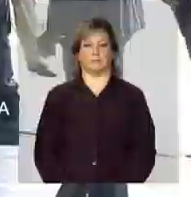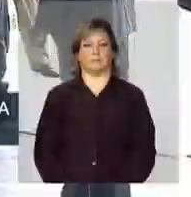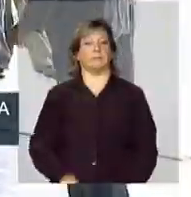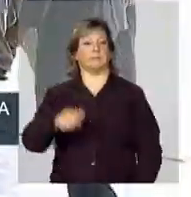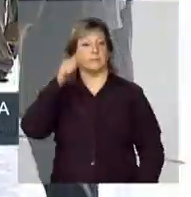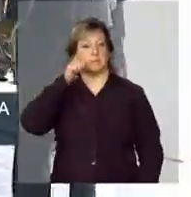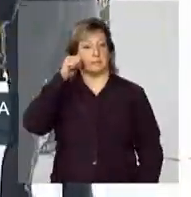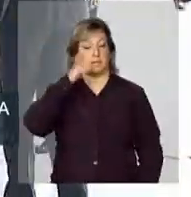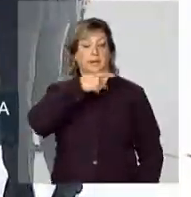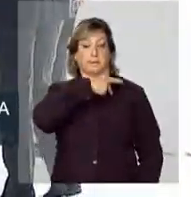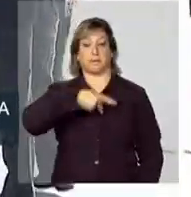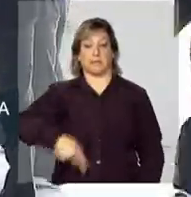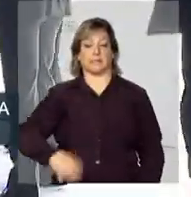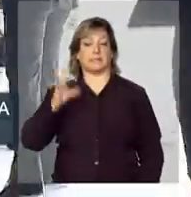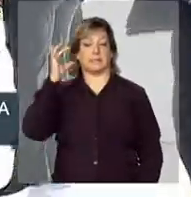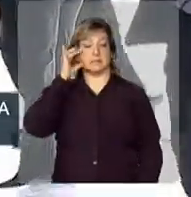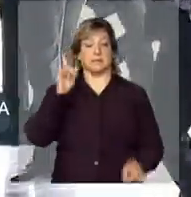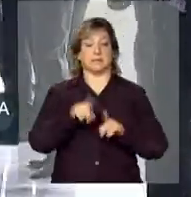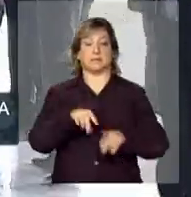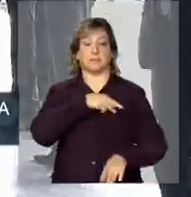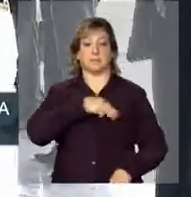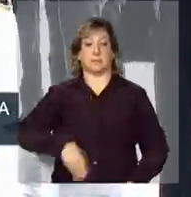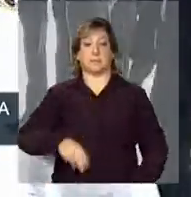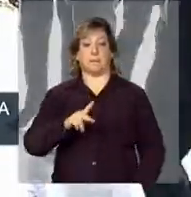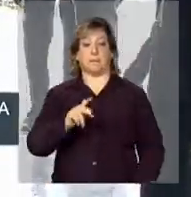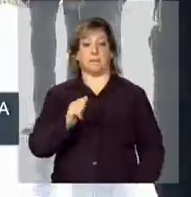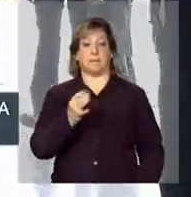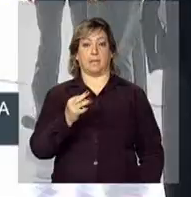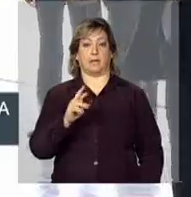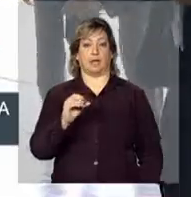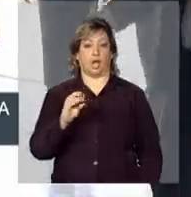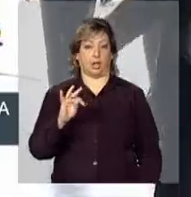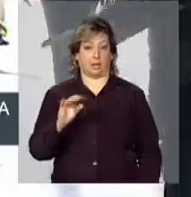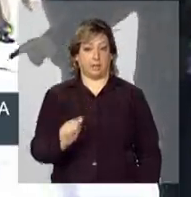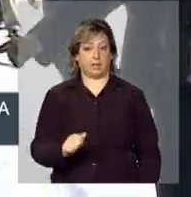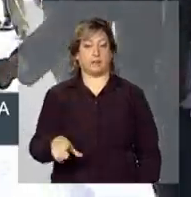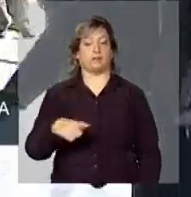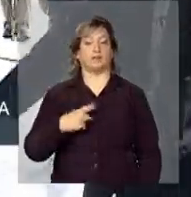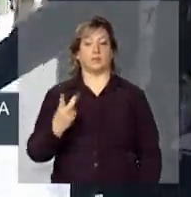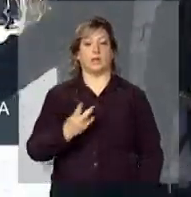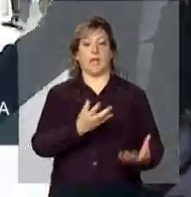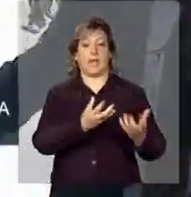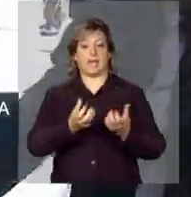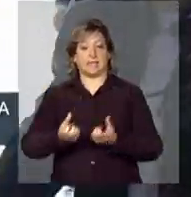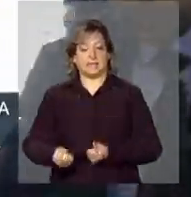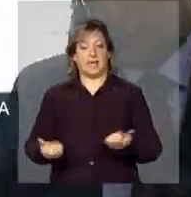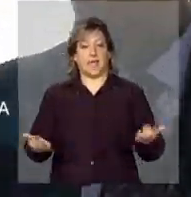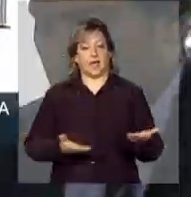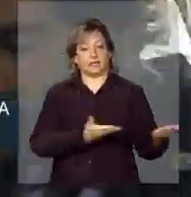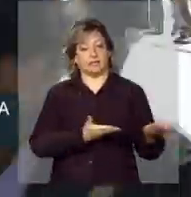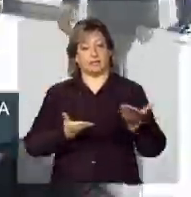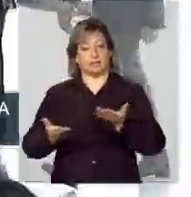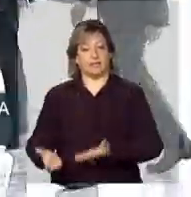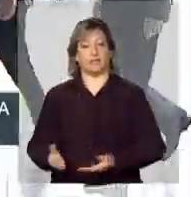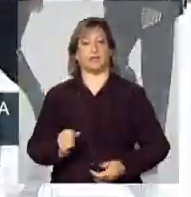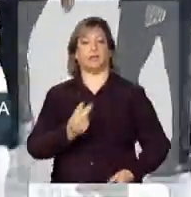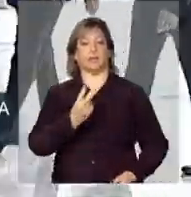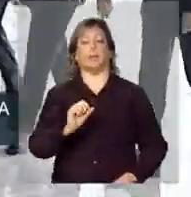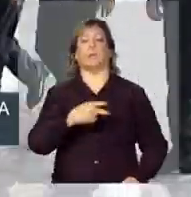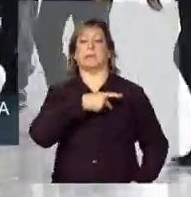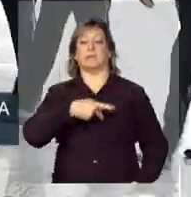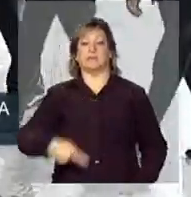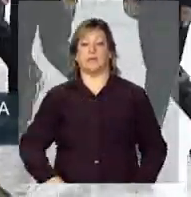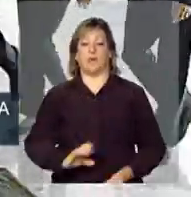a presidenta de marf o Ministro das relações exteriores Antônio patriota recebem neste momento o presidente do